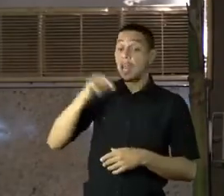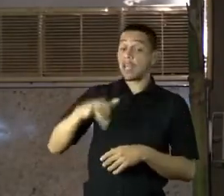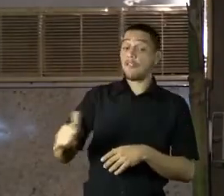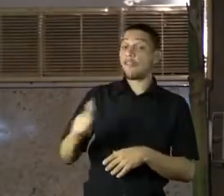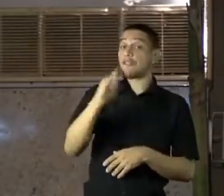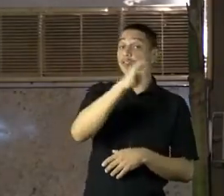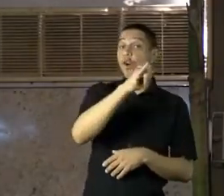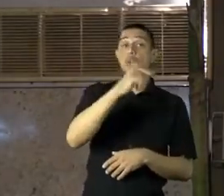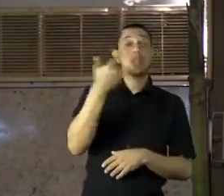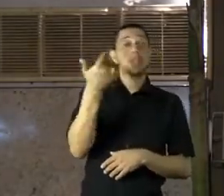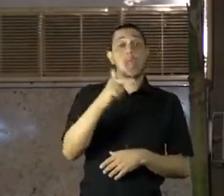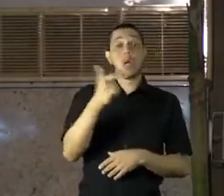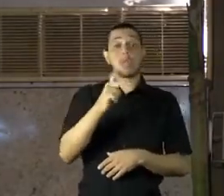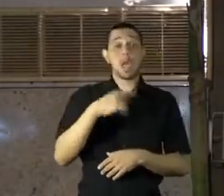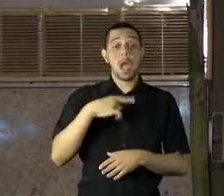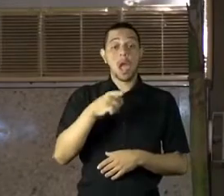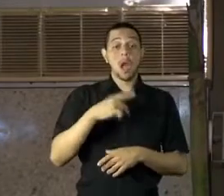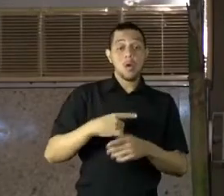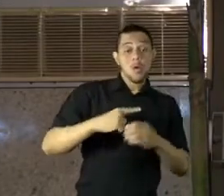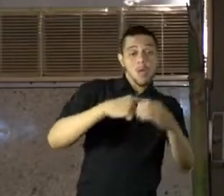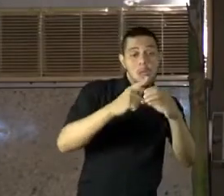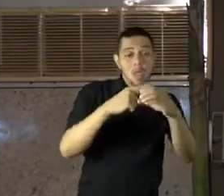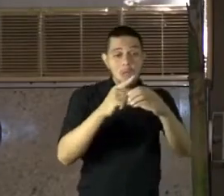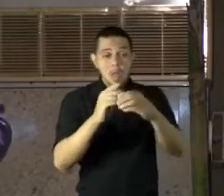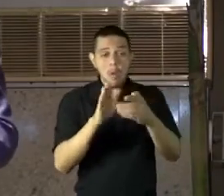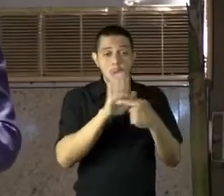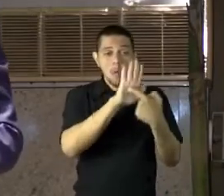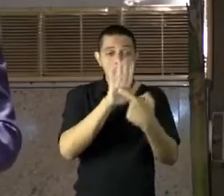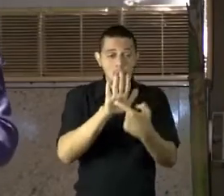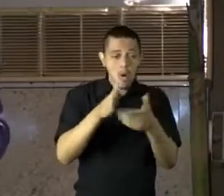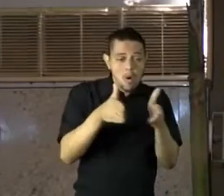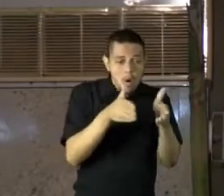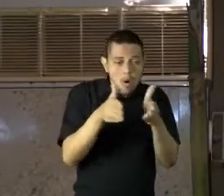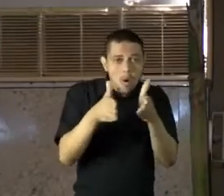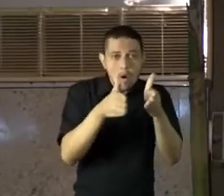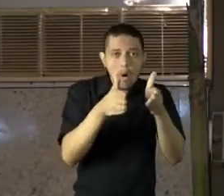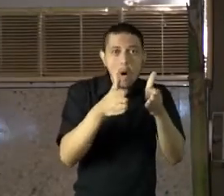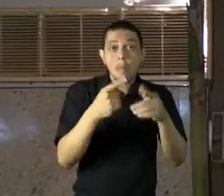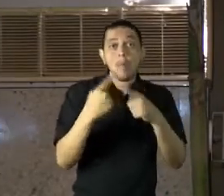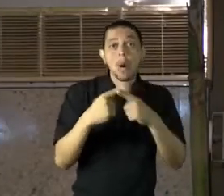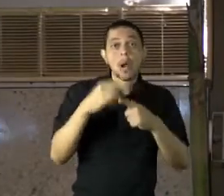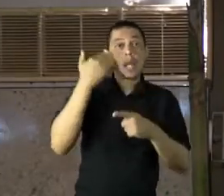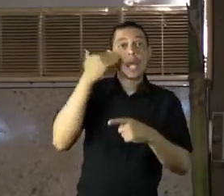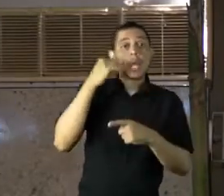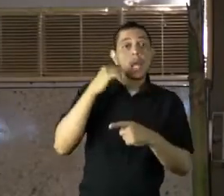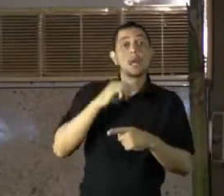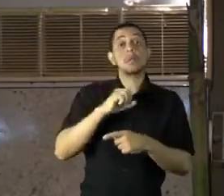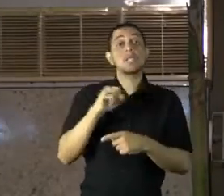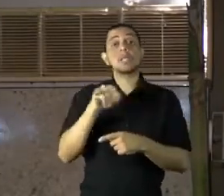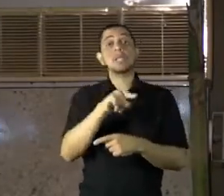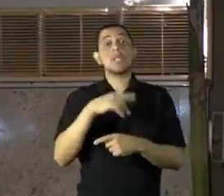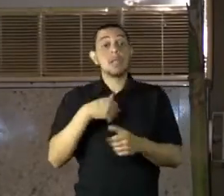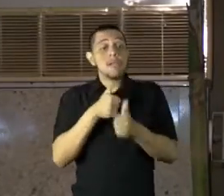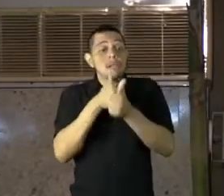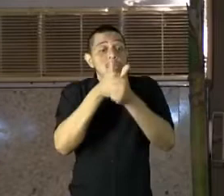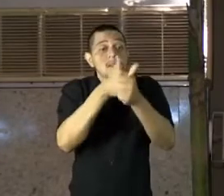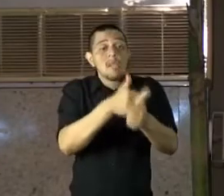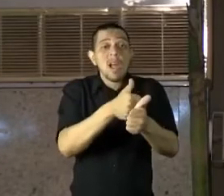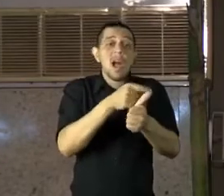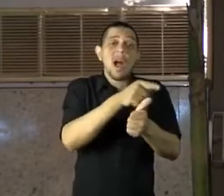equipamentos de navegação os mapas porque entendemos que fazer isso seria muito limitado e